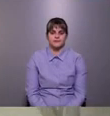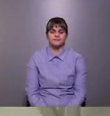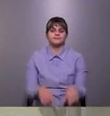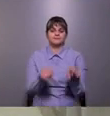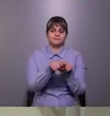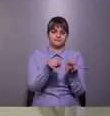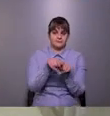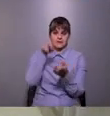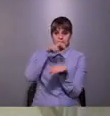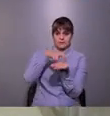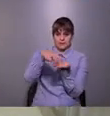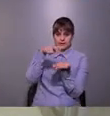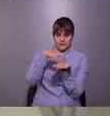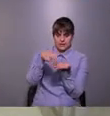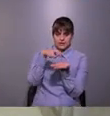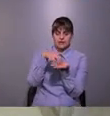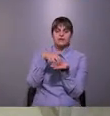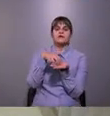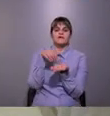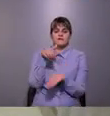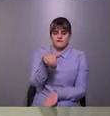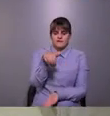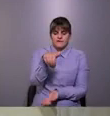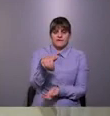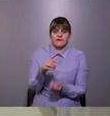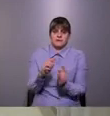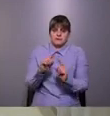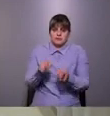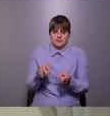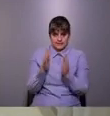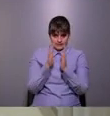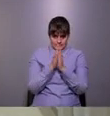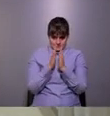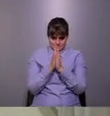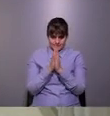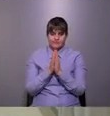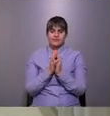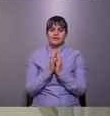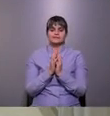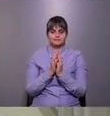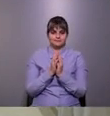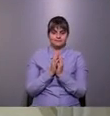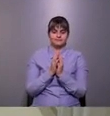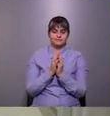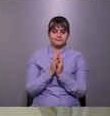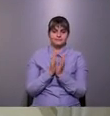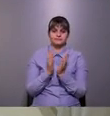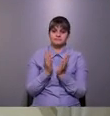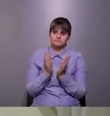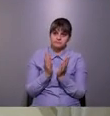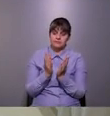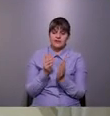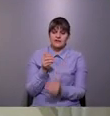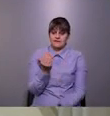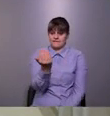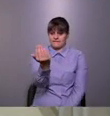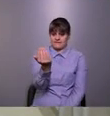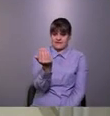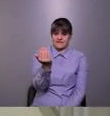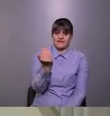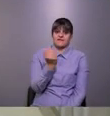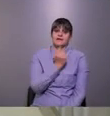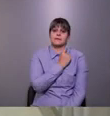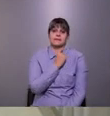Irmãos peregrinos, vamos dar início à nossa celebração. Já se aproximou o presidente da nossa